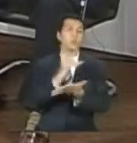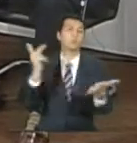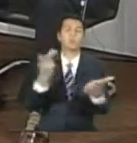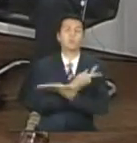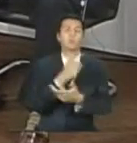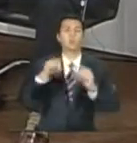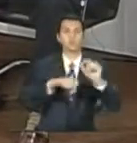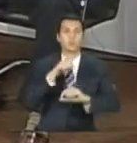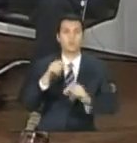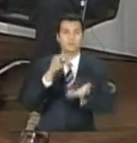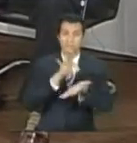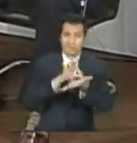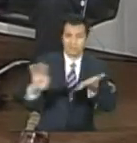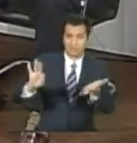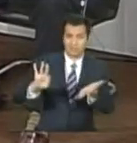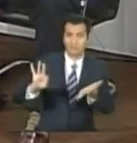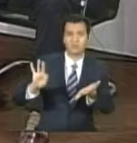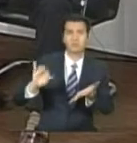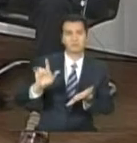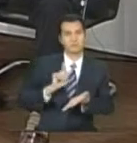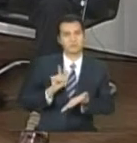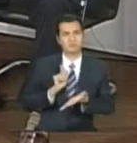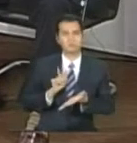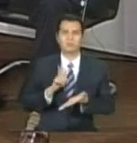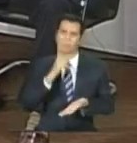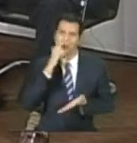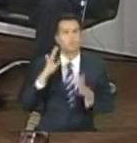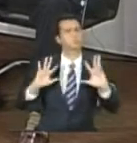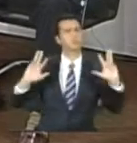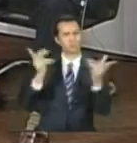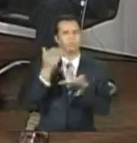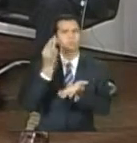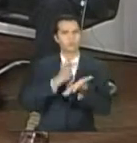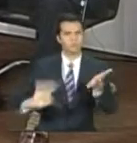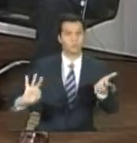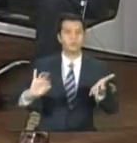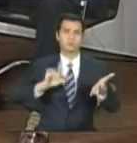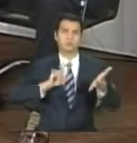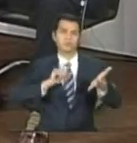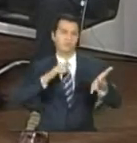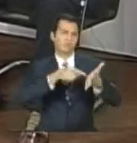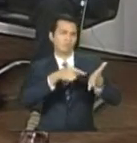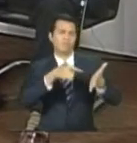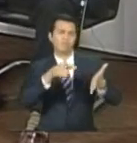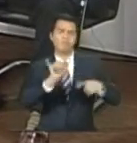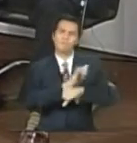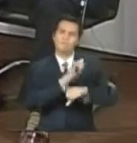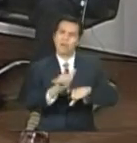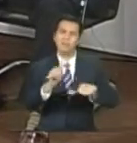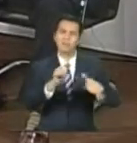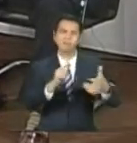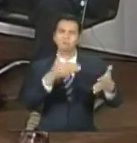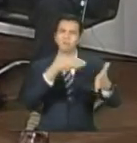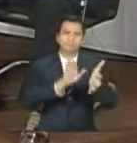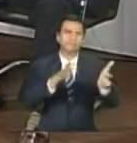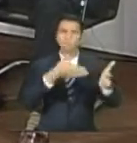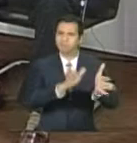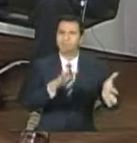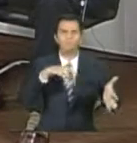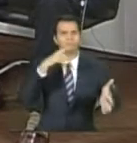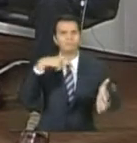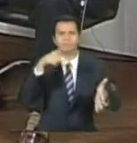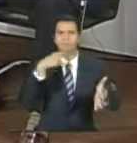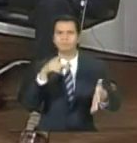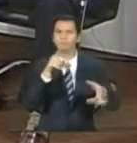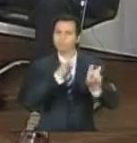o cadastro... Em alguns casos não, em todos os casos, quando o cadastro dá rejeitado tem alguma falha, ele repercute no benefício,